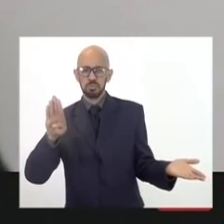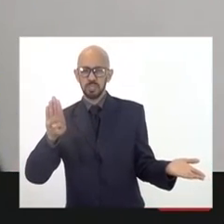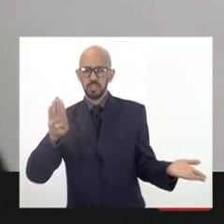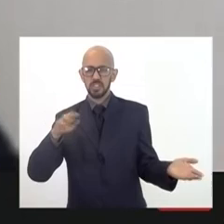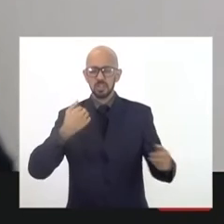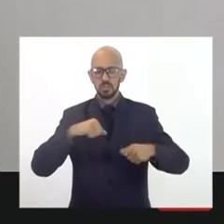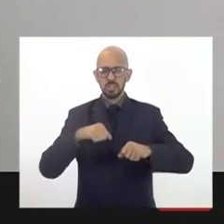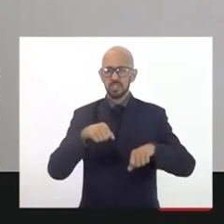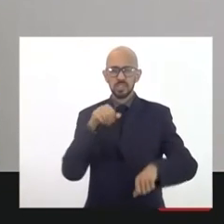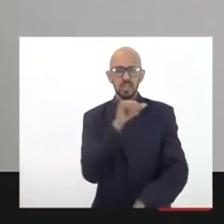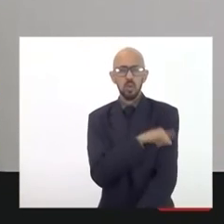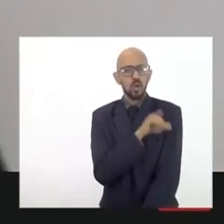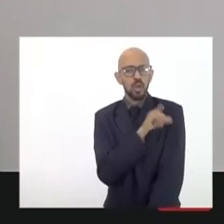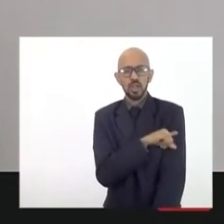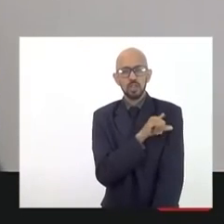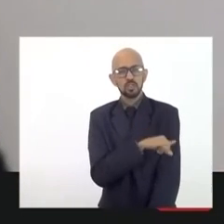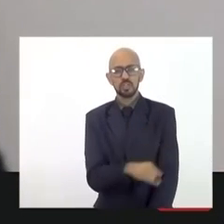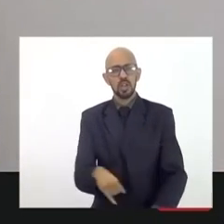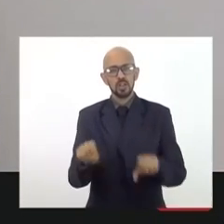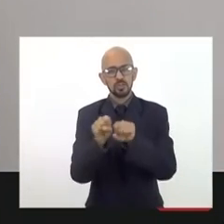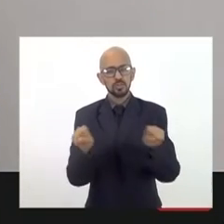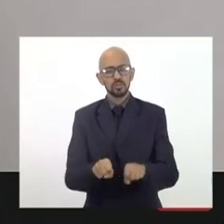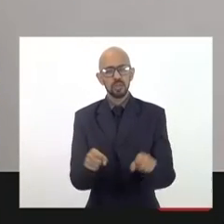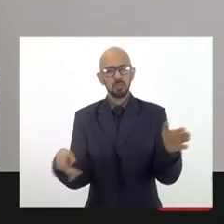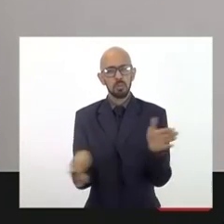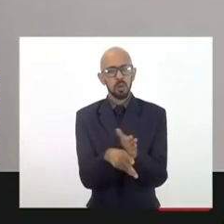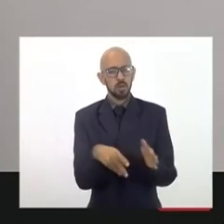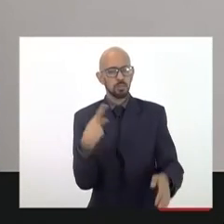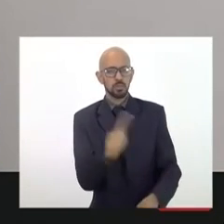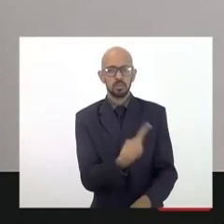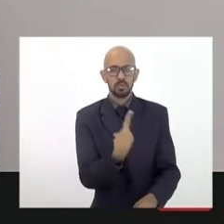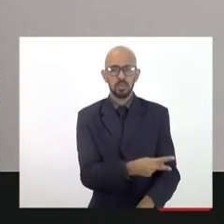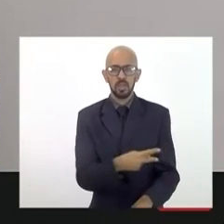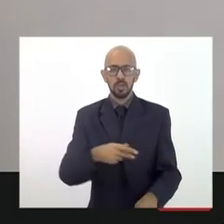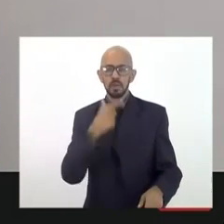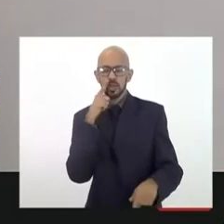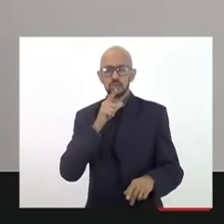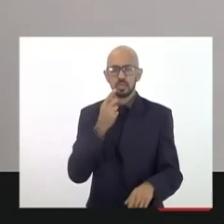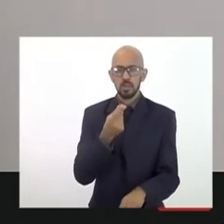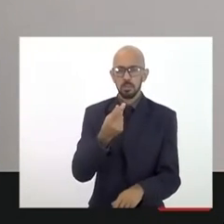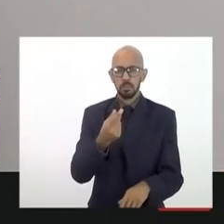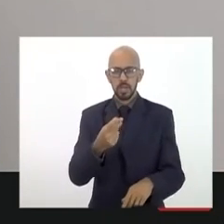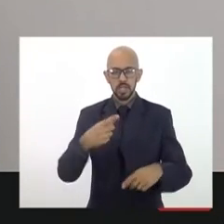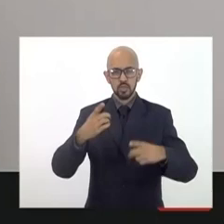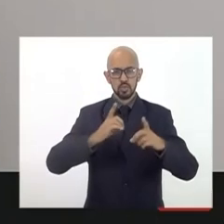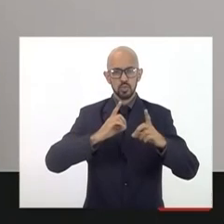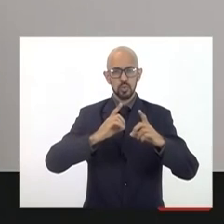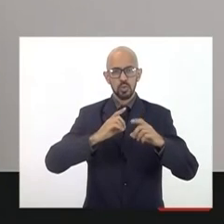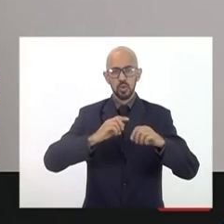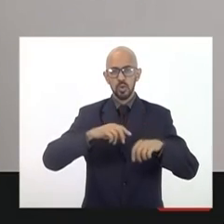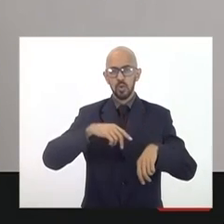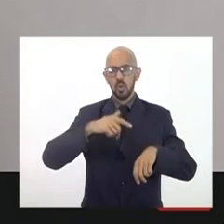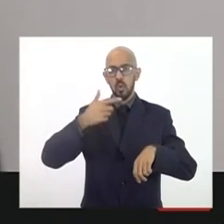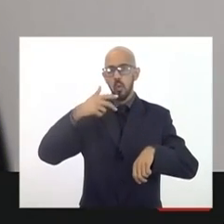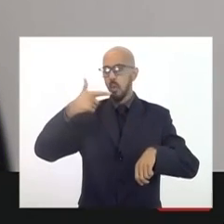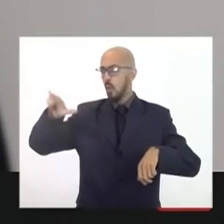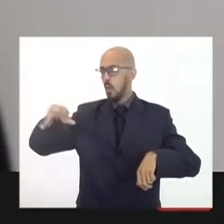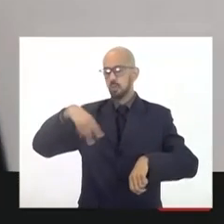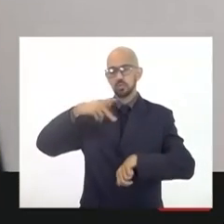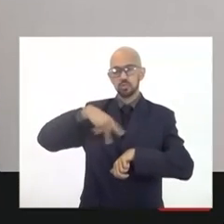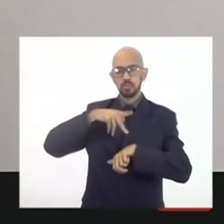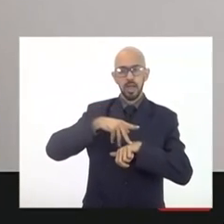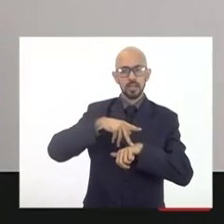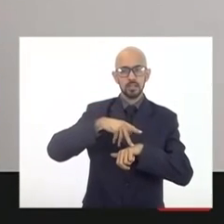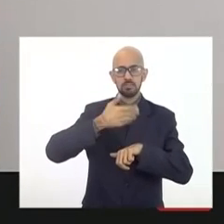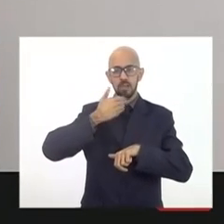Hub, baseado efetivamente em lançar essa discussão para ter preços competitivos internacionalmente, para que